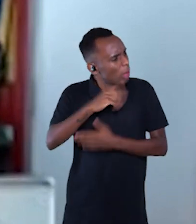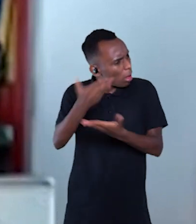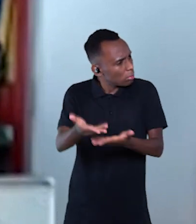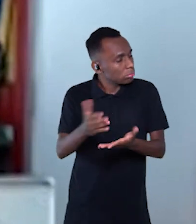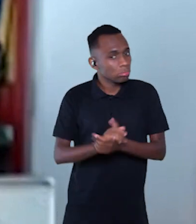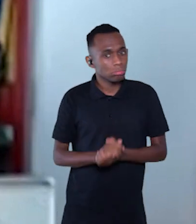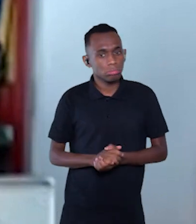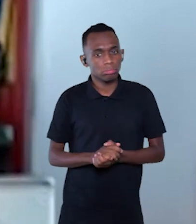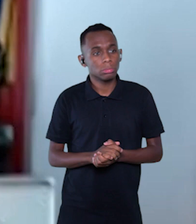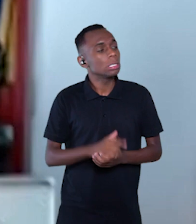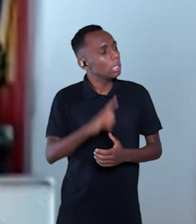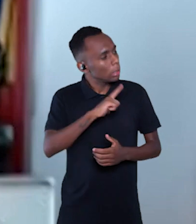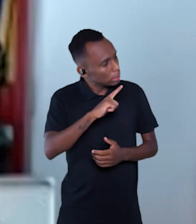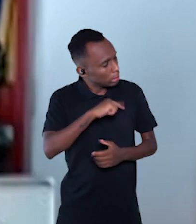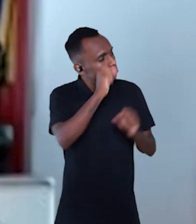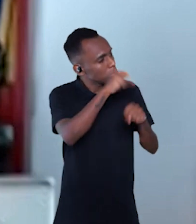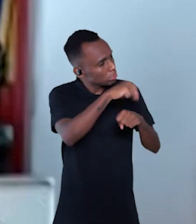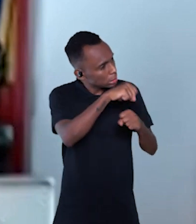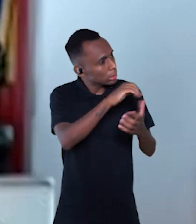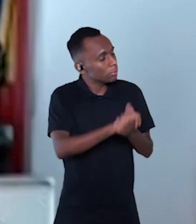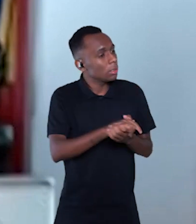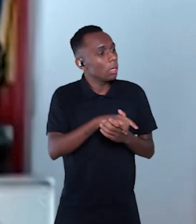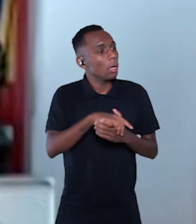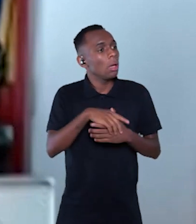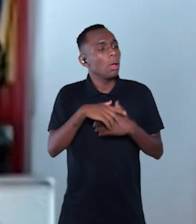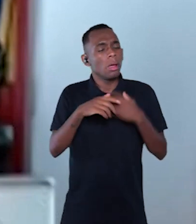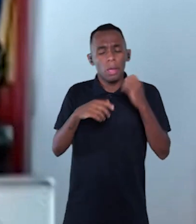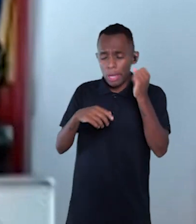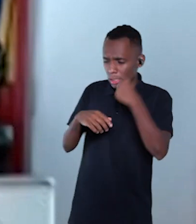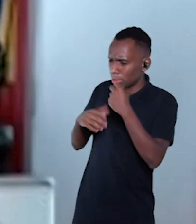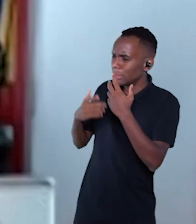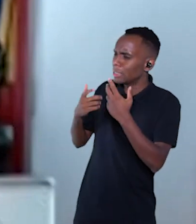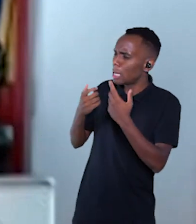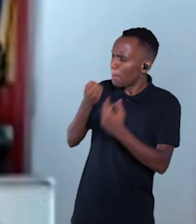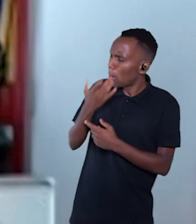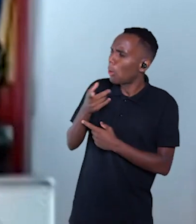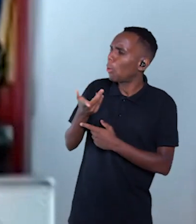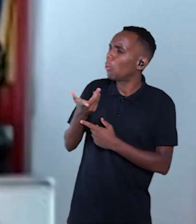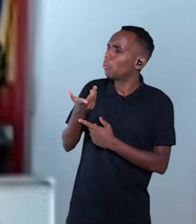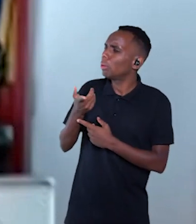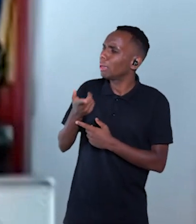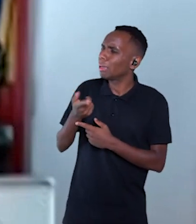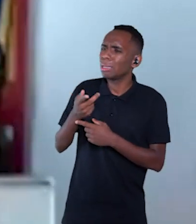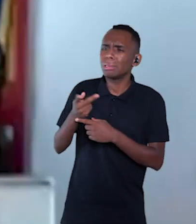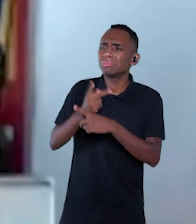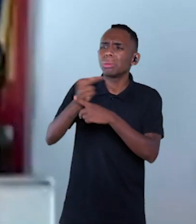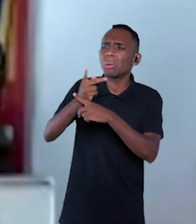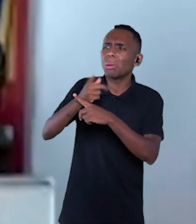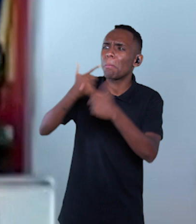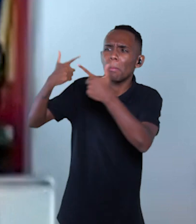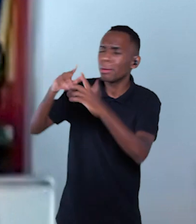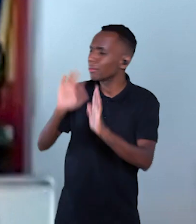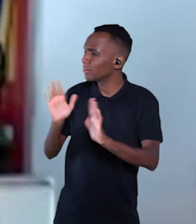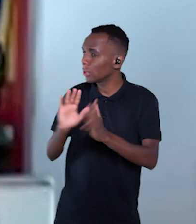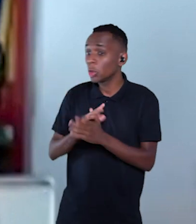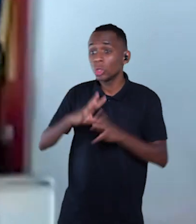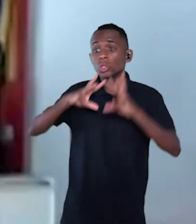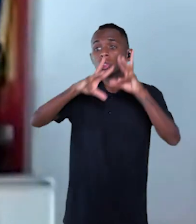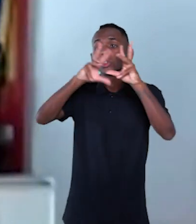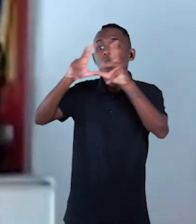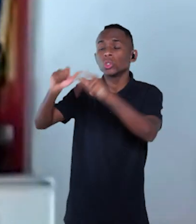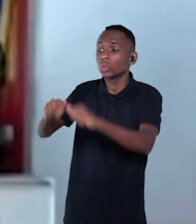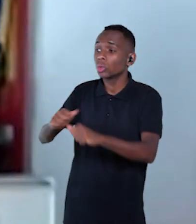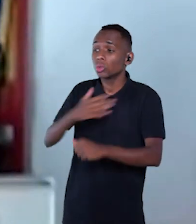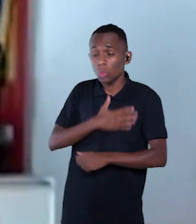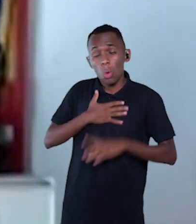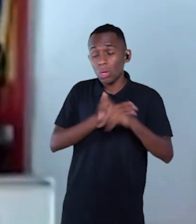tem família? Perguntei. Tem sim, doutora. Ele é um homem bom, não mexe com ninguém e nunca caça confusão.